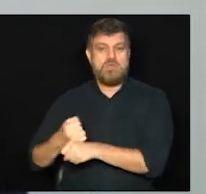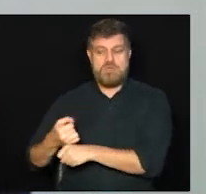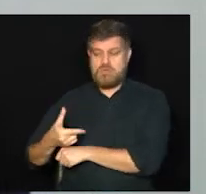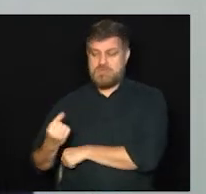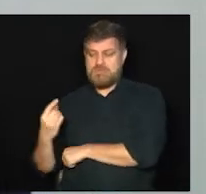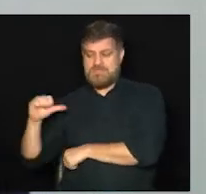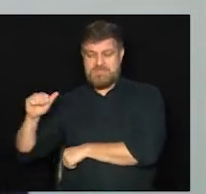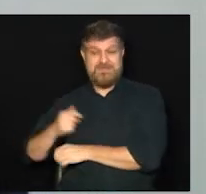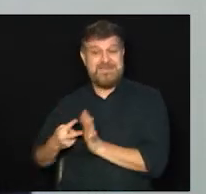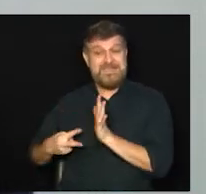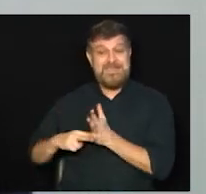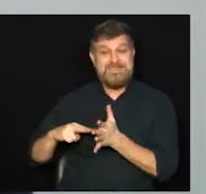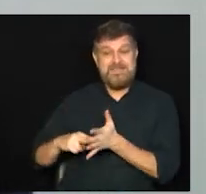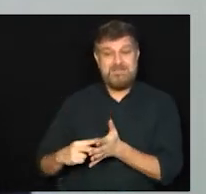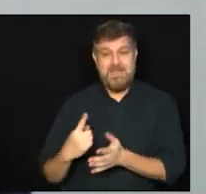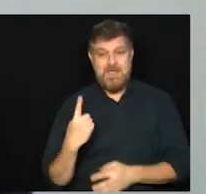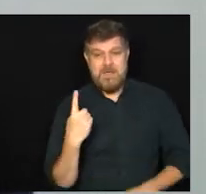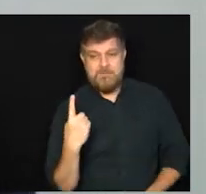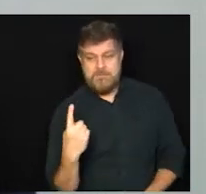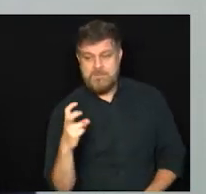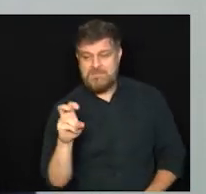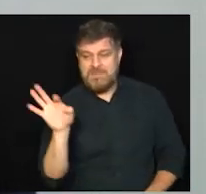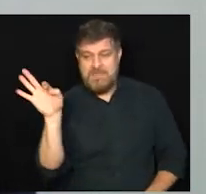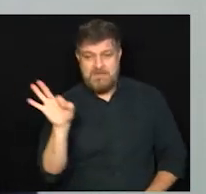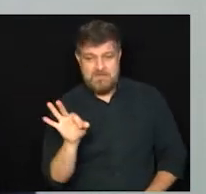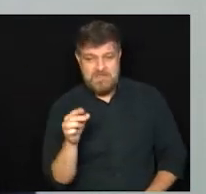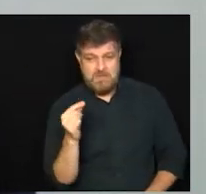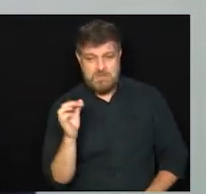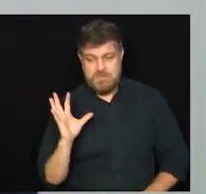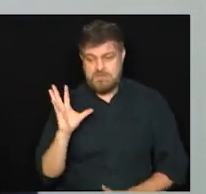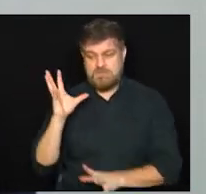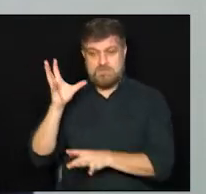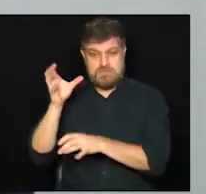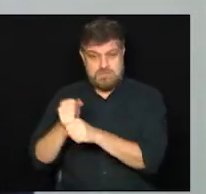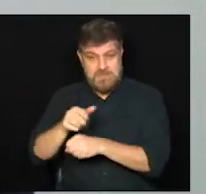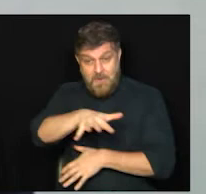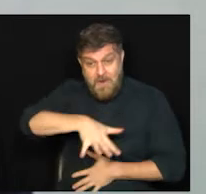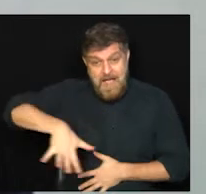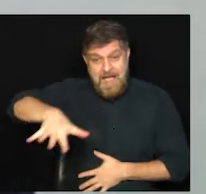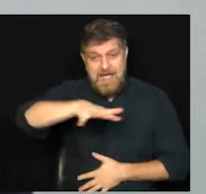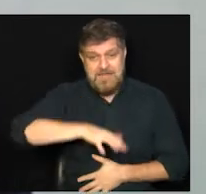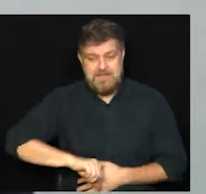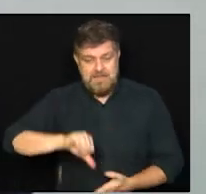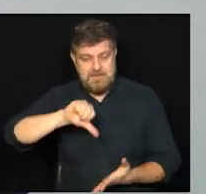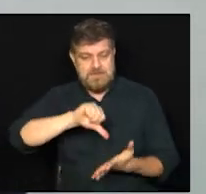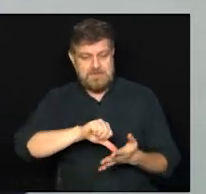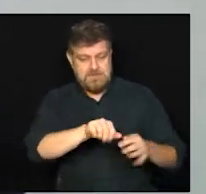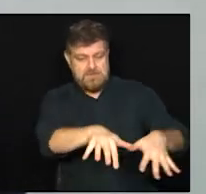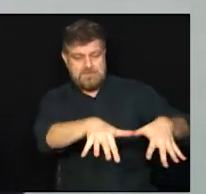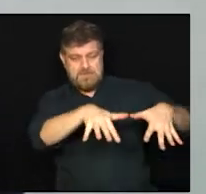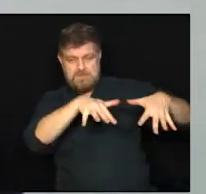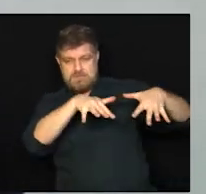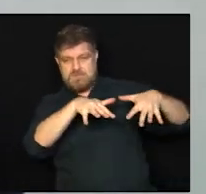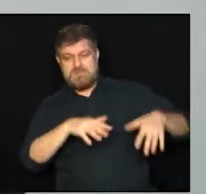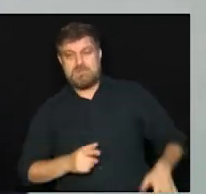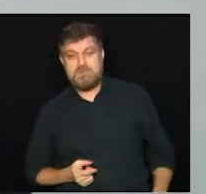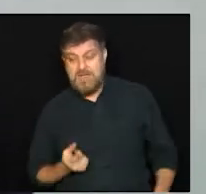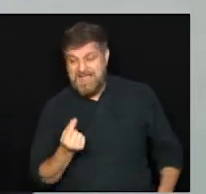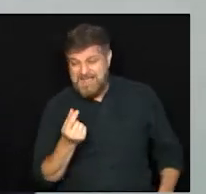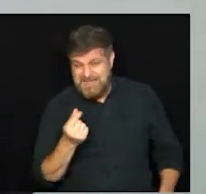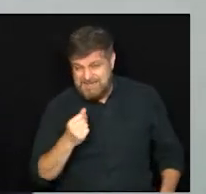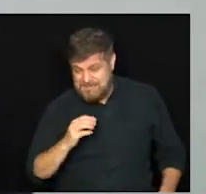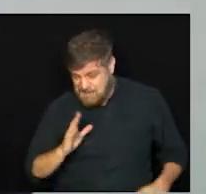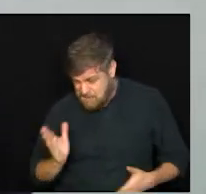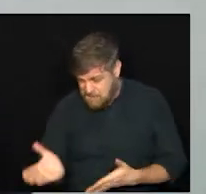a 15% do faturamento do segmento de eventos. O forte do faturamento de